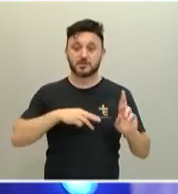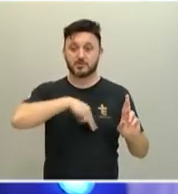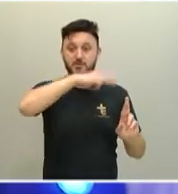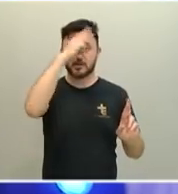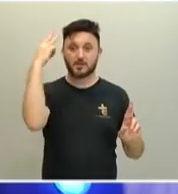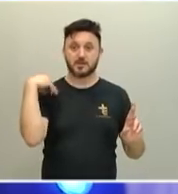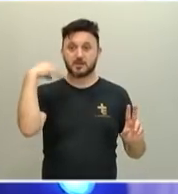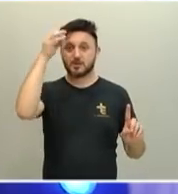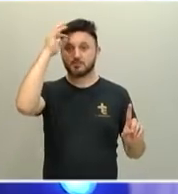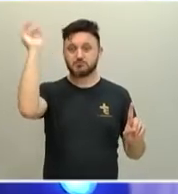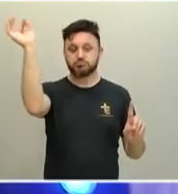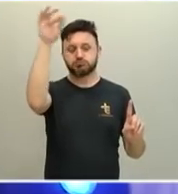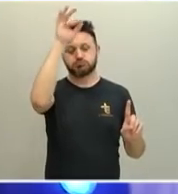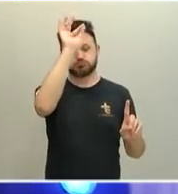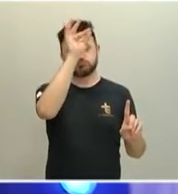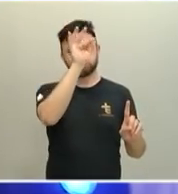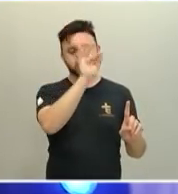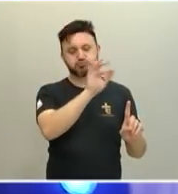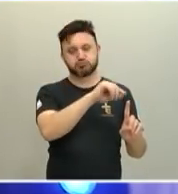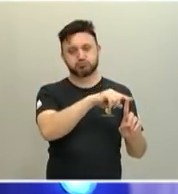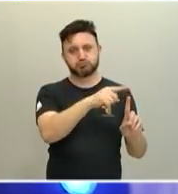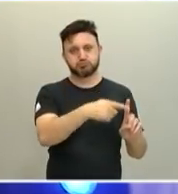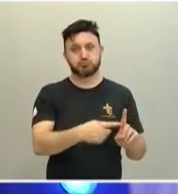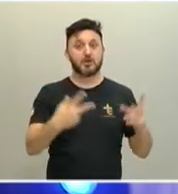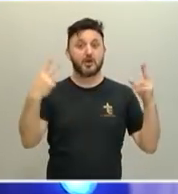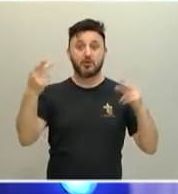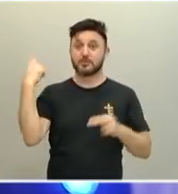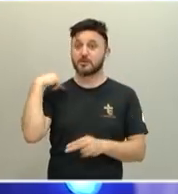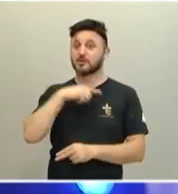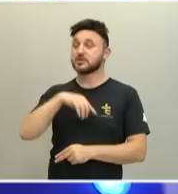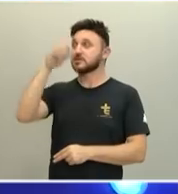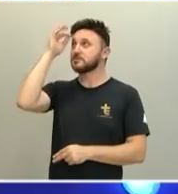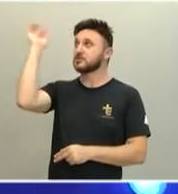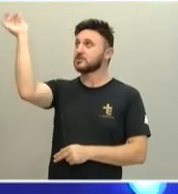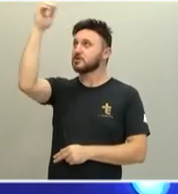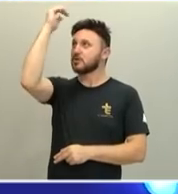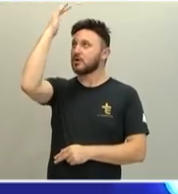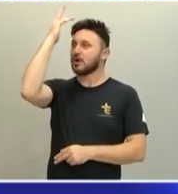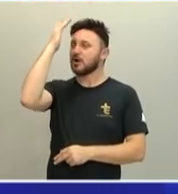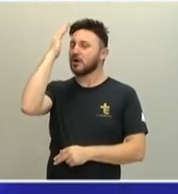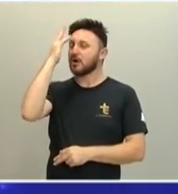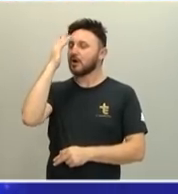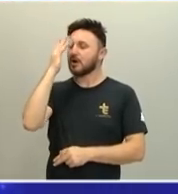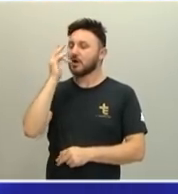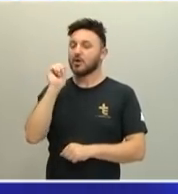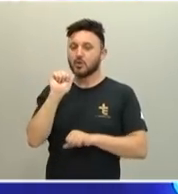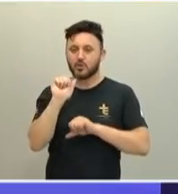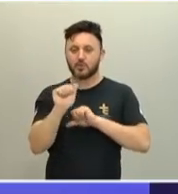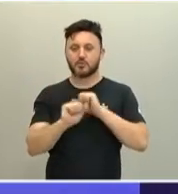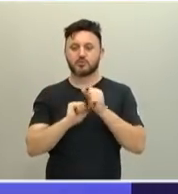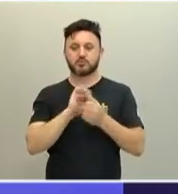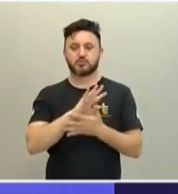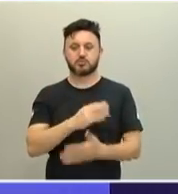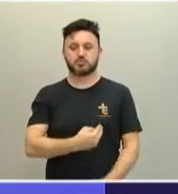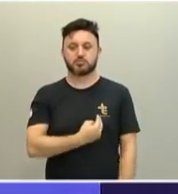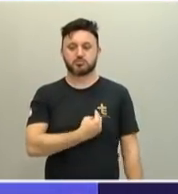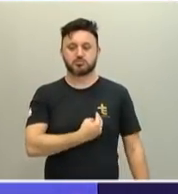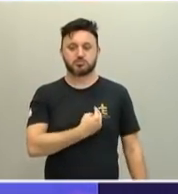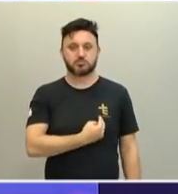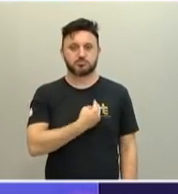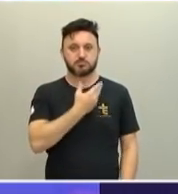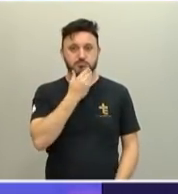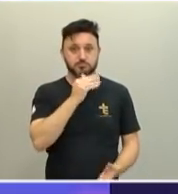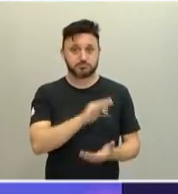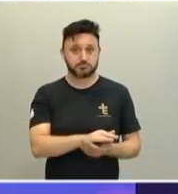descerá sobre ti e a força do Altíssimo te envolverá. É assim que vai acontecer a conversão do seu marido, da sua esposa, a cura do seu